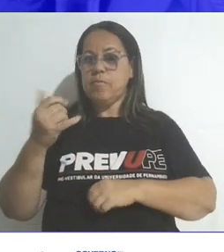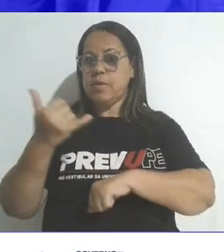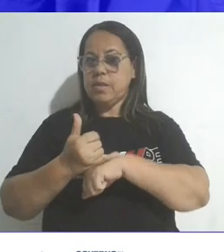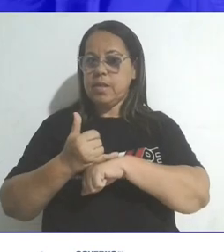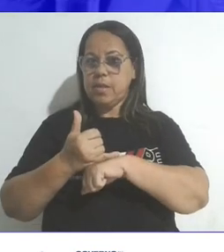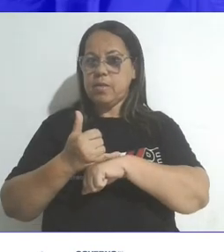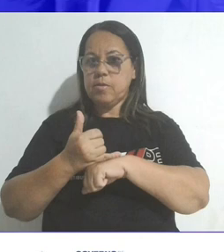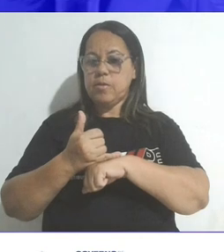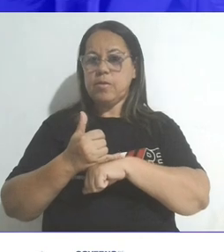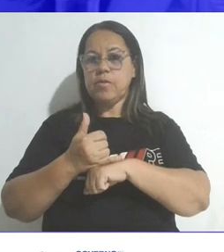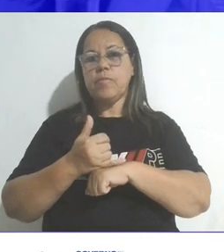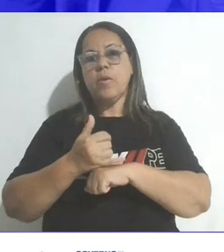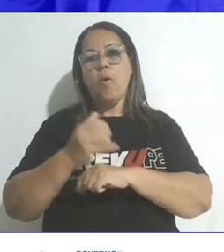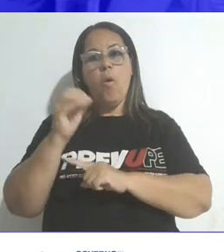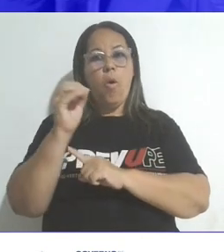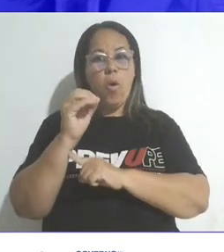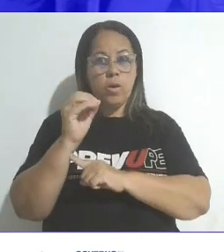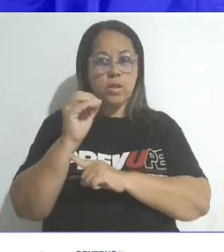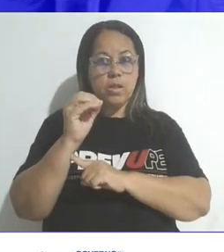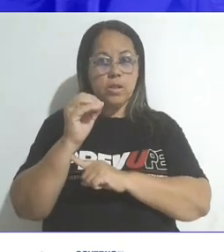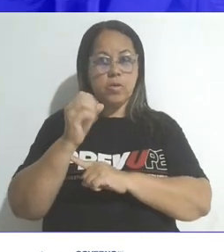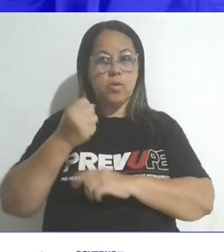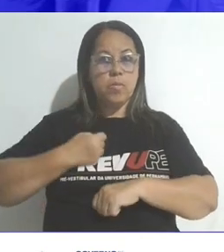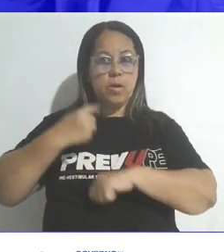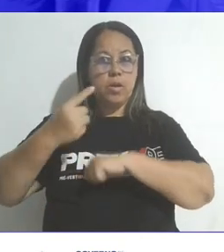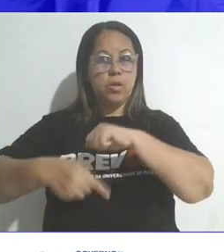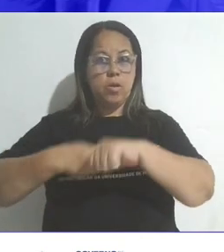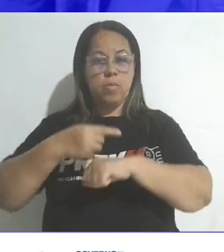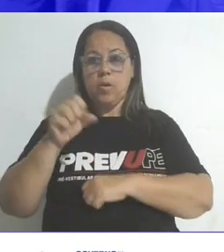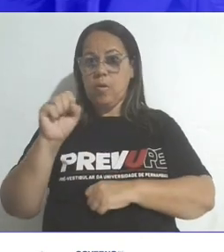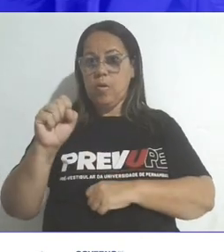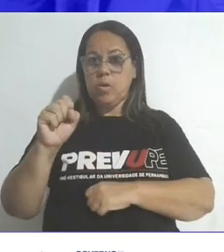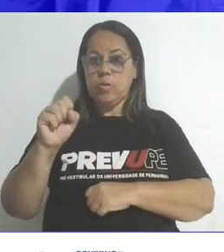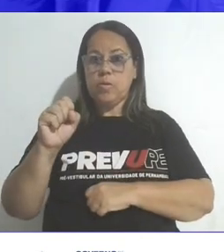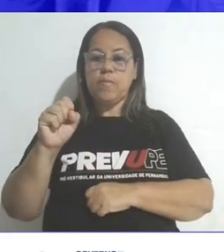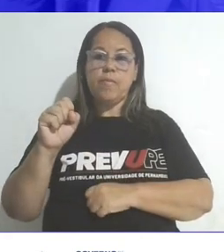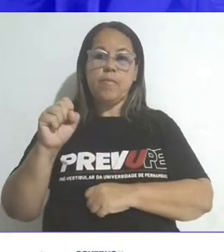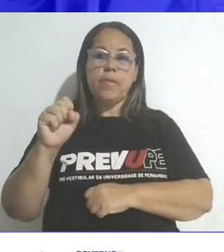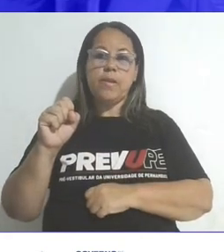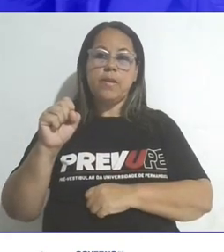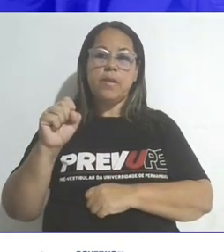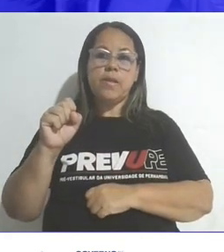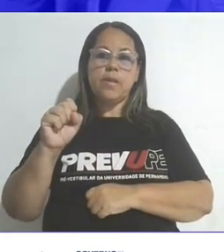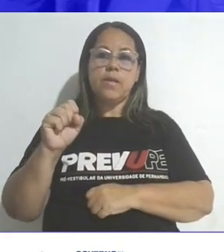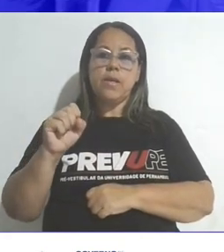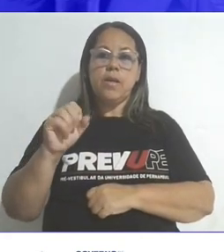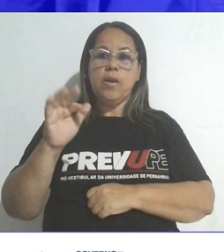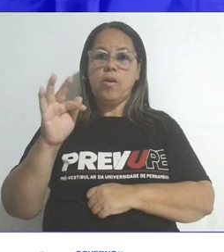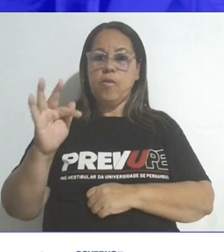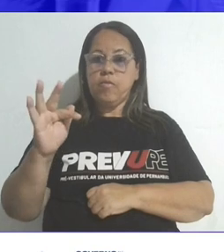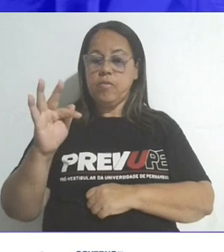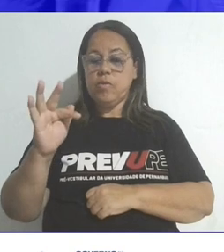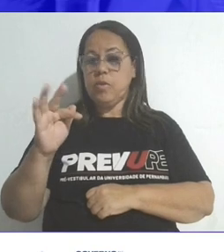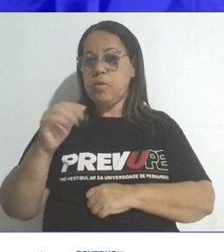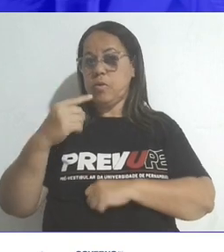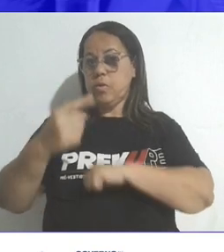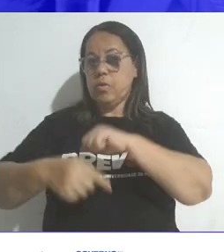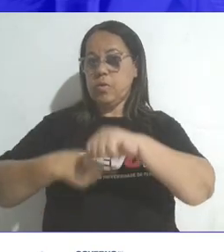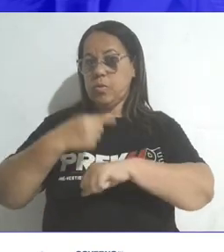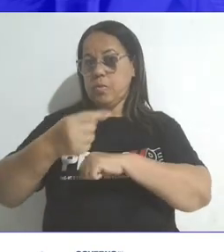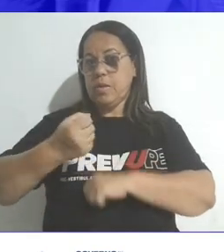reativos. O oxigênio, número atômico 8, o flúor, número atômico 9 e o cloro, número